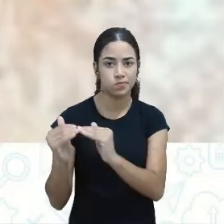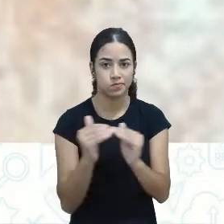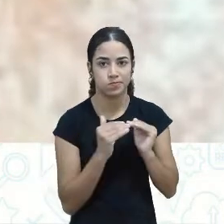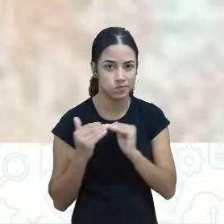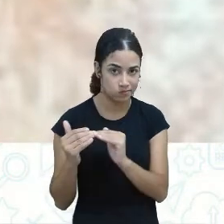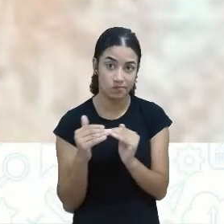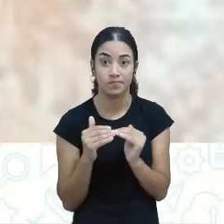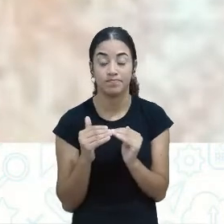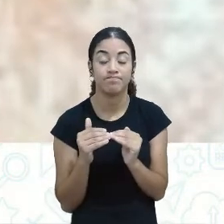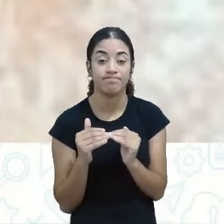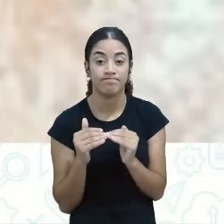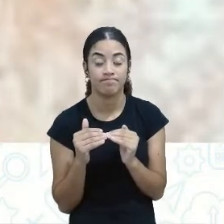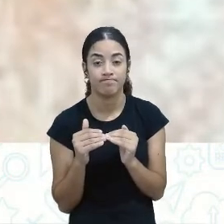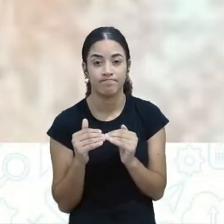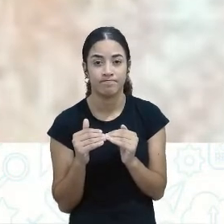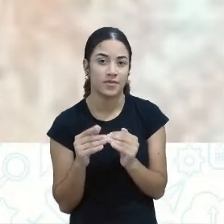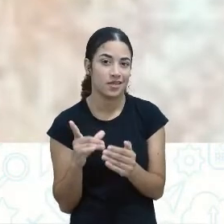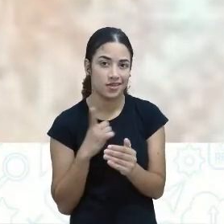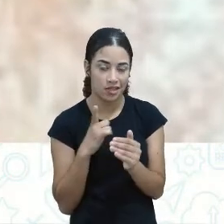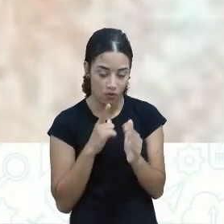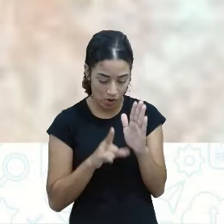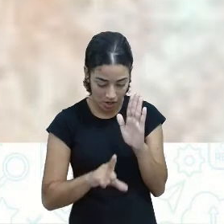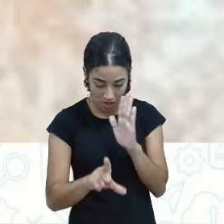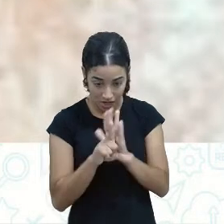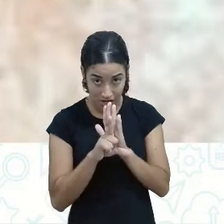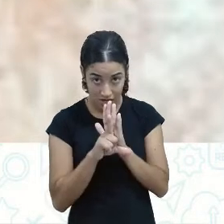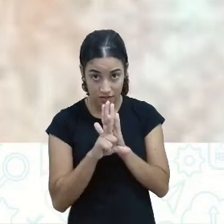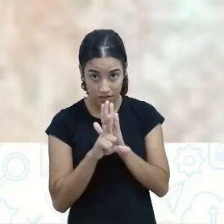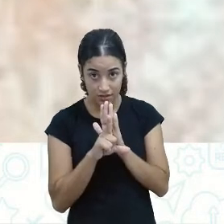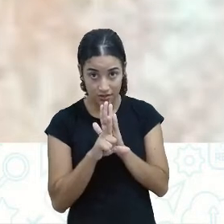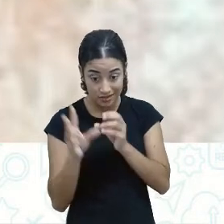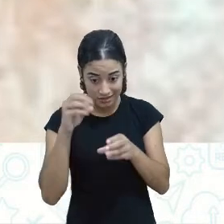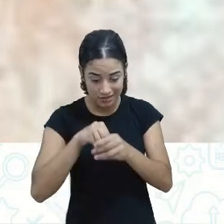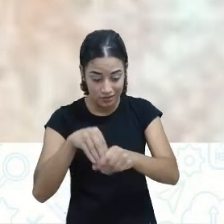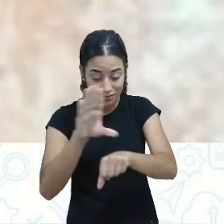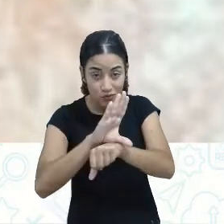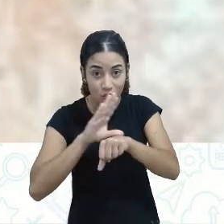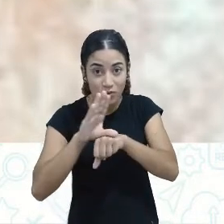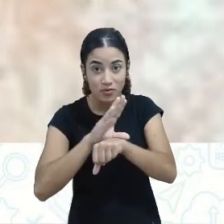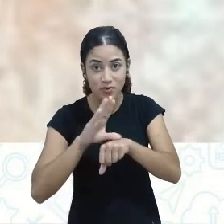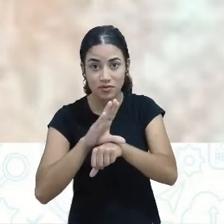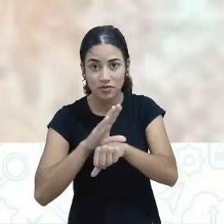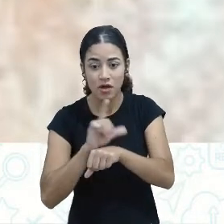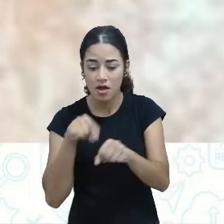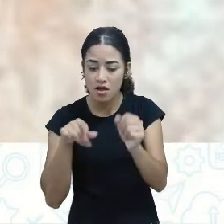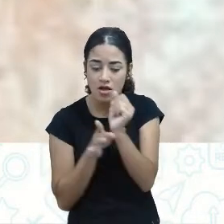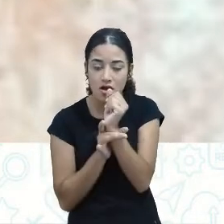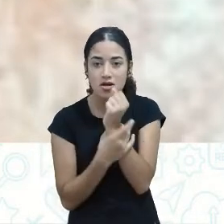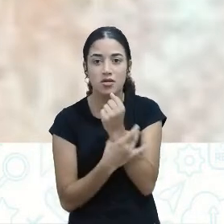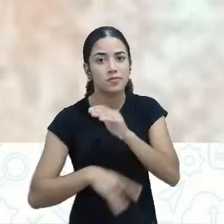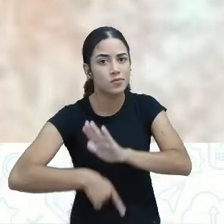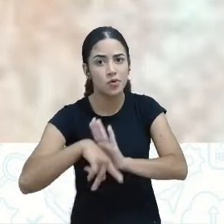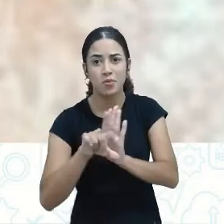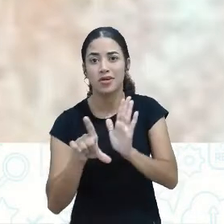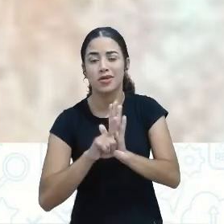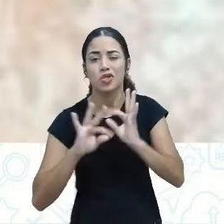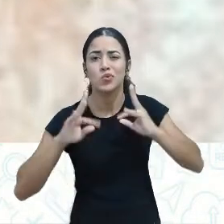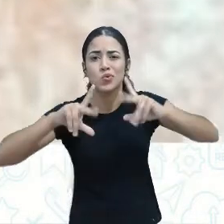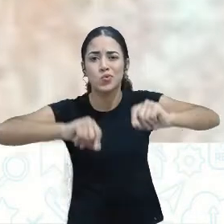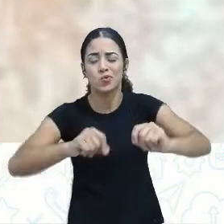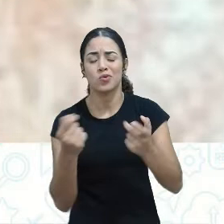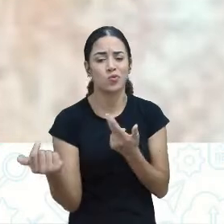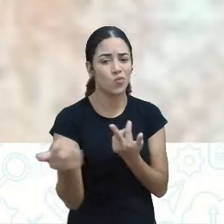de estar, né, ali registrado na nossa Constituição, né, ser garantido por lei que todos são